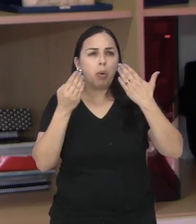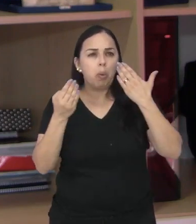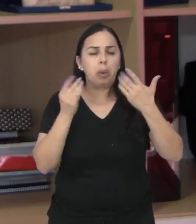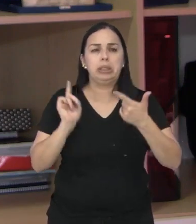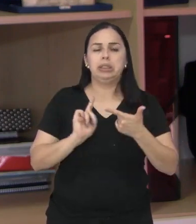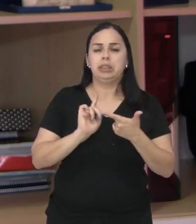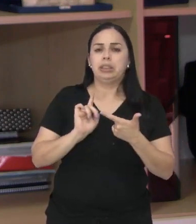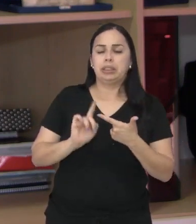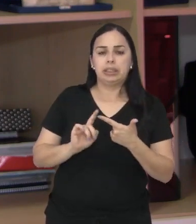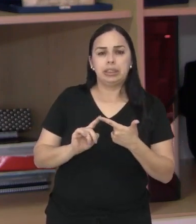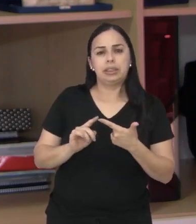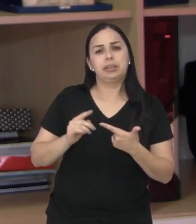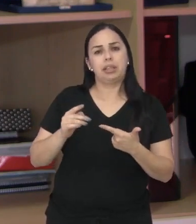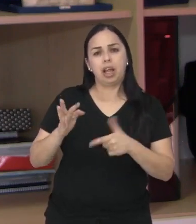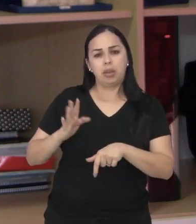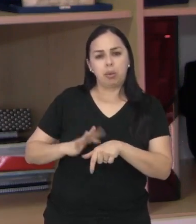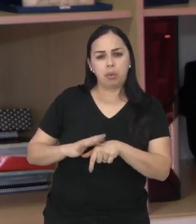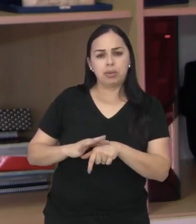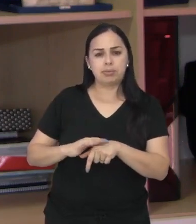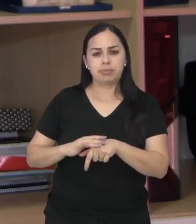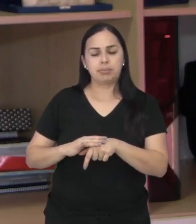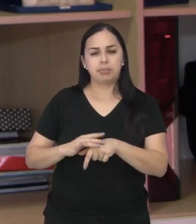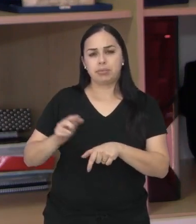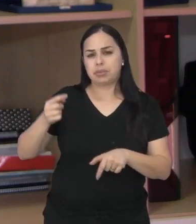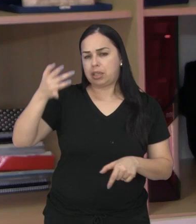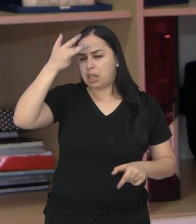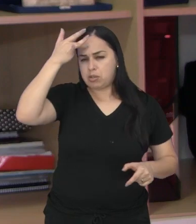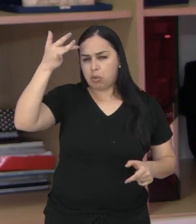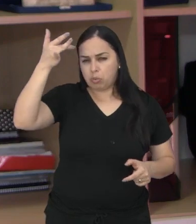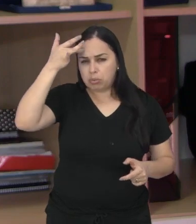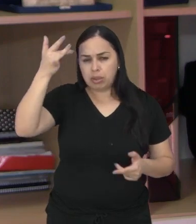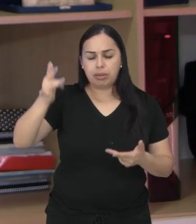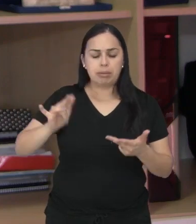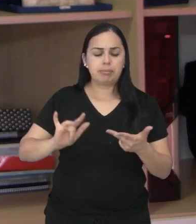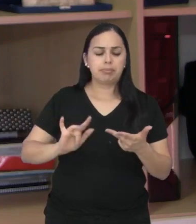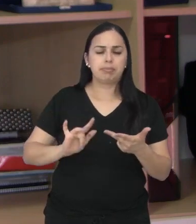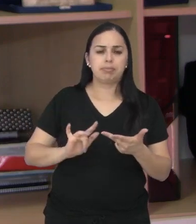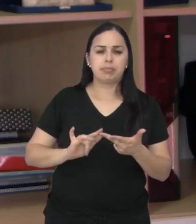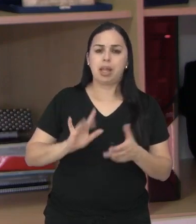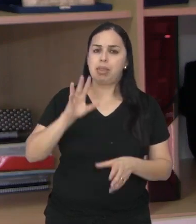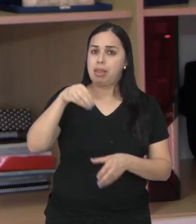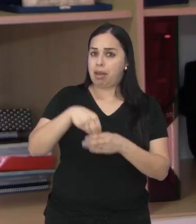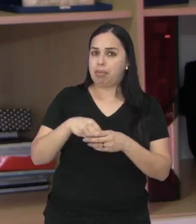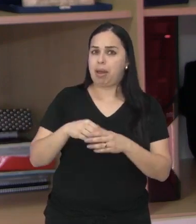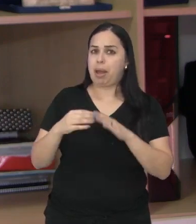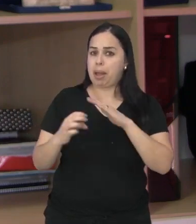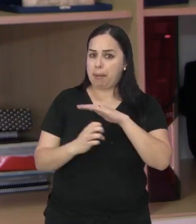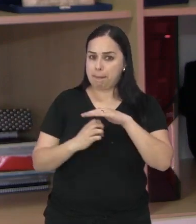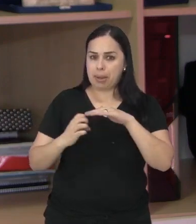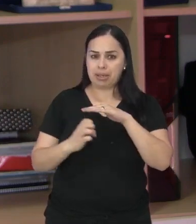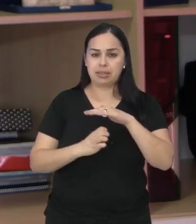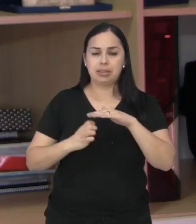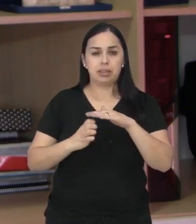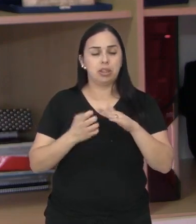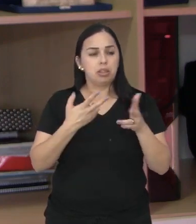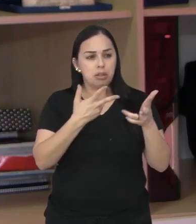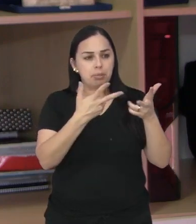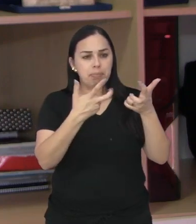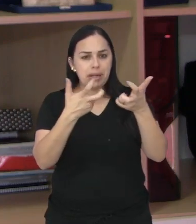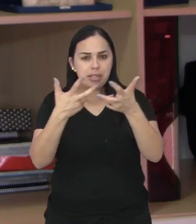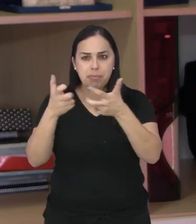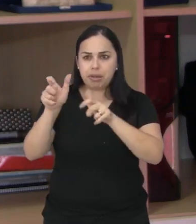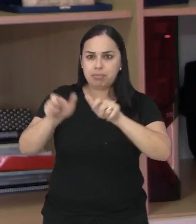psicossociais, temos a questão dos aspectos mentais. Isso na nossa empresa estamos